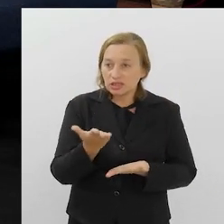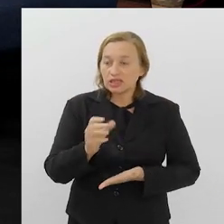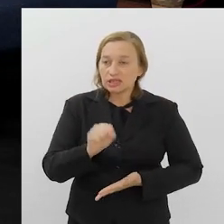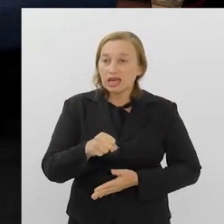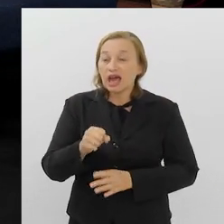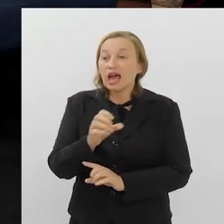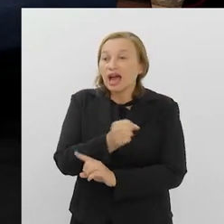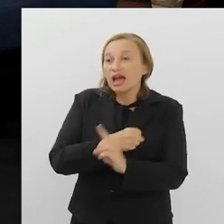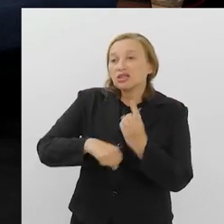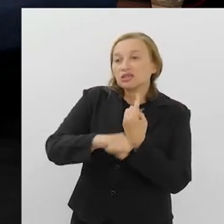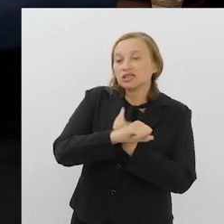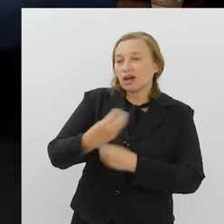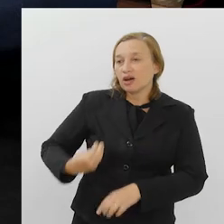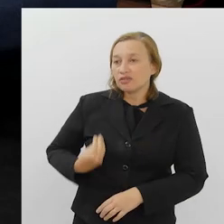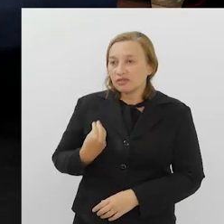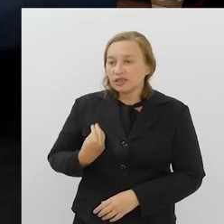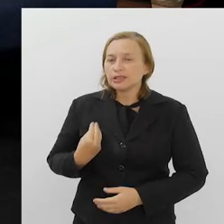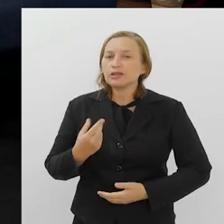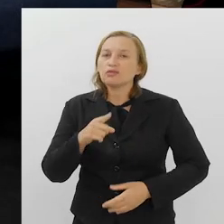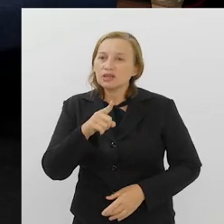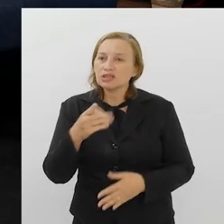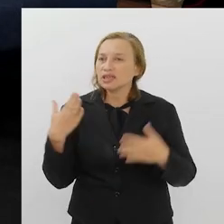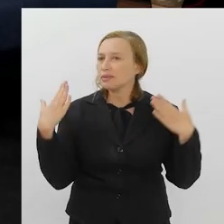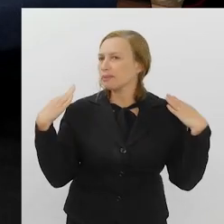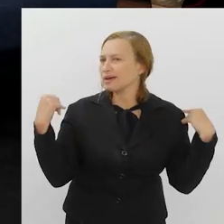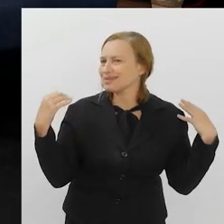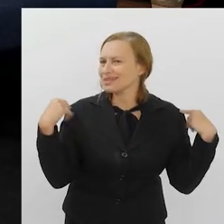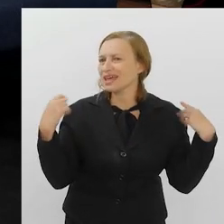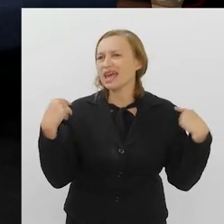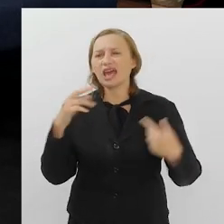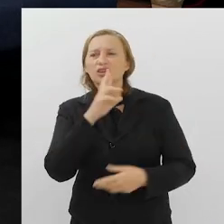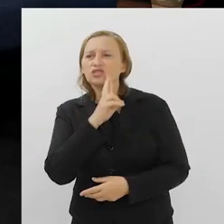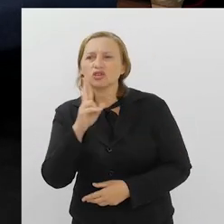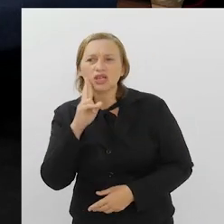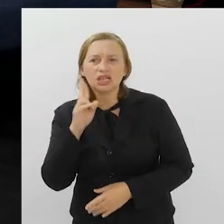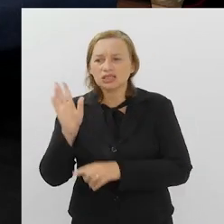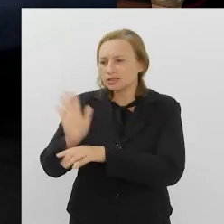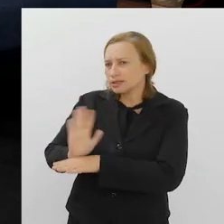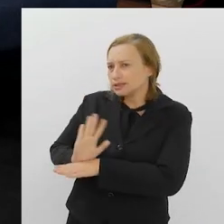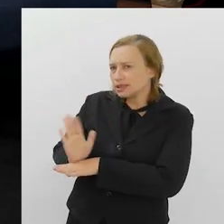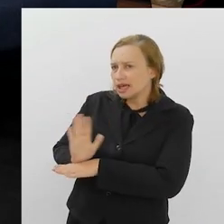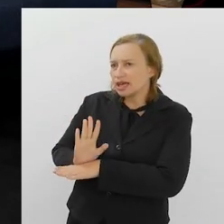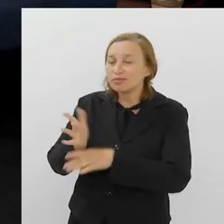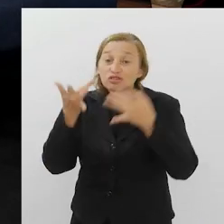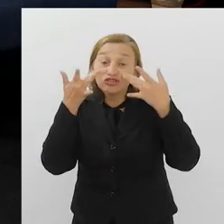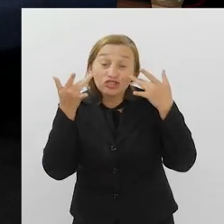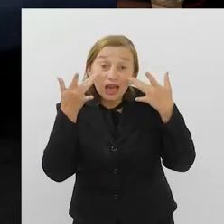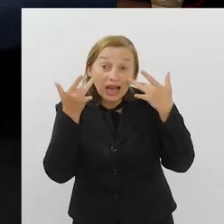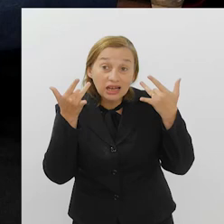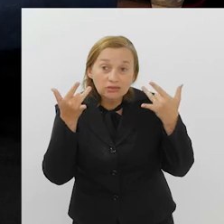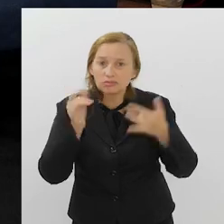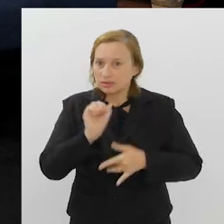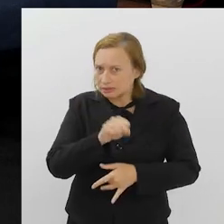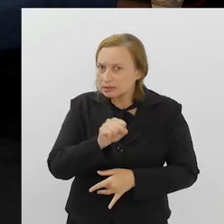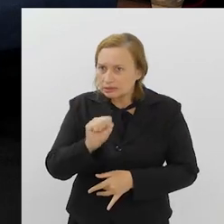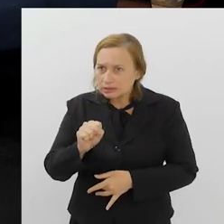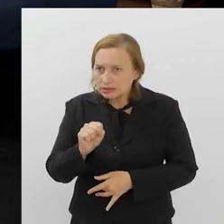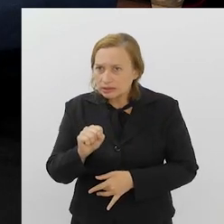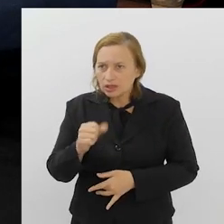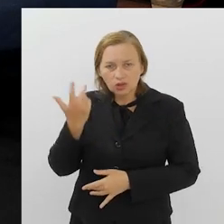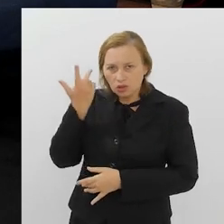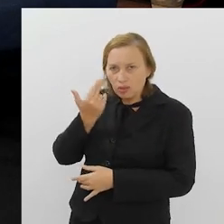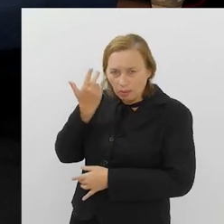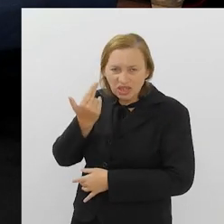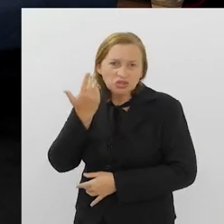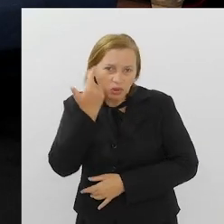temos que ter perfeito a vida social existe se sai vai a um restaurante a um cinema a um teatro